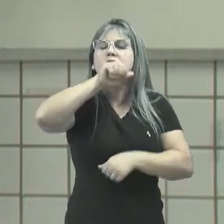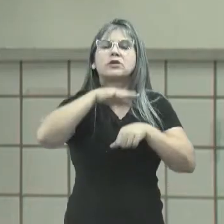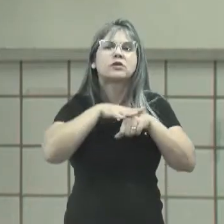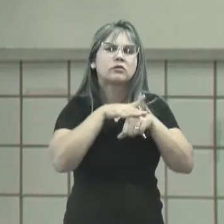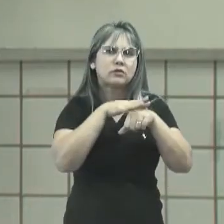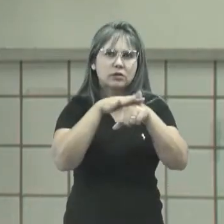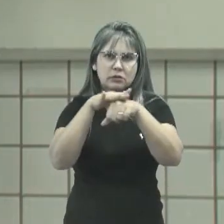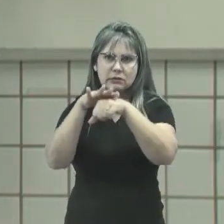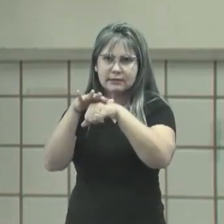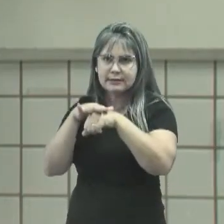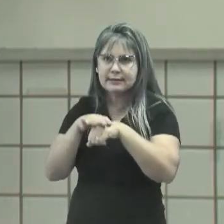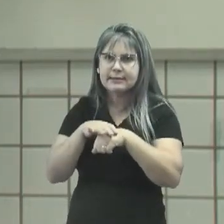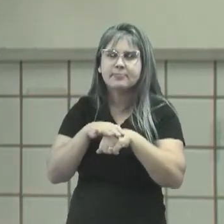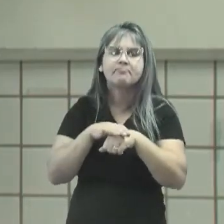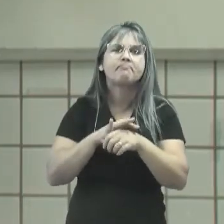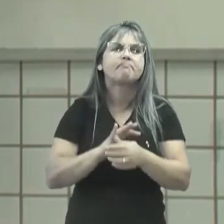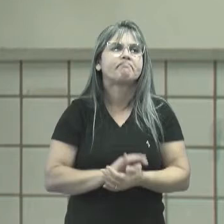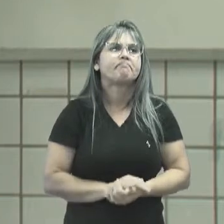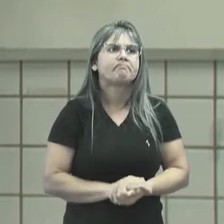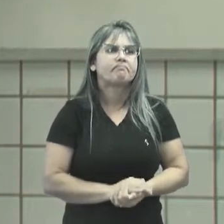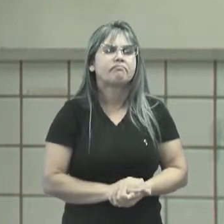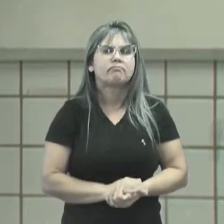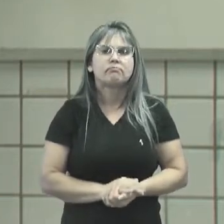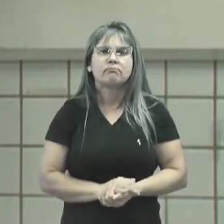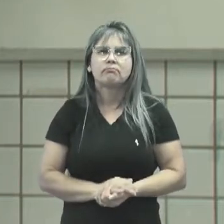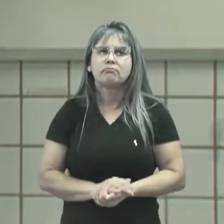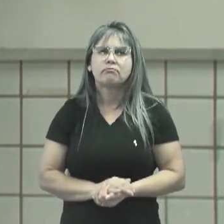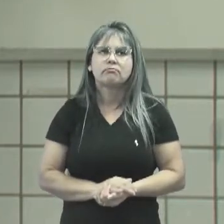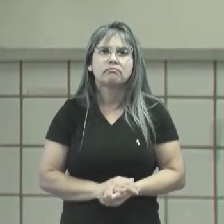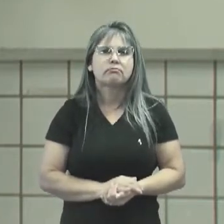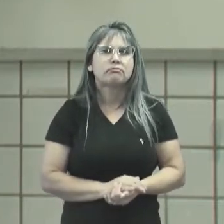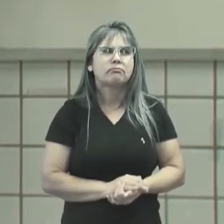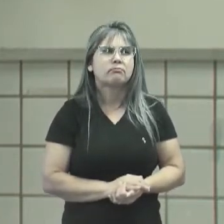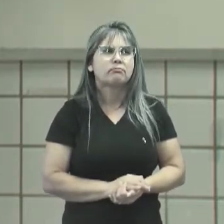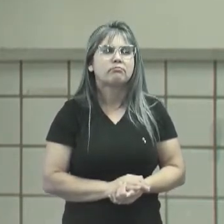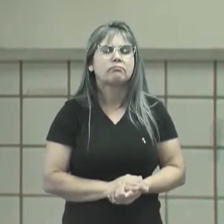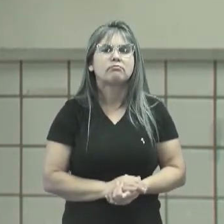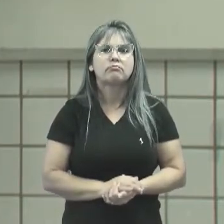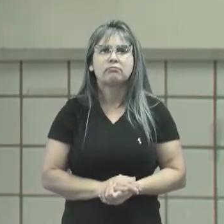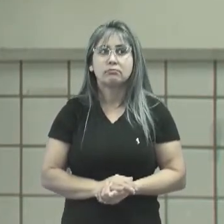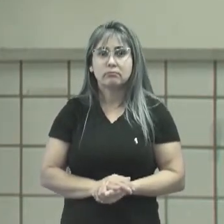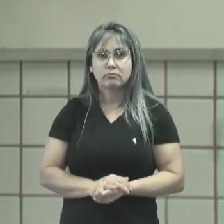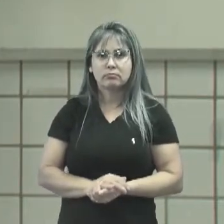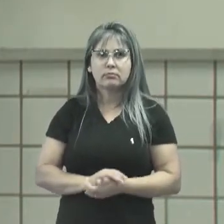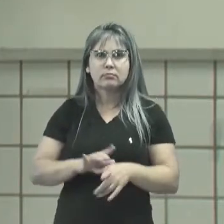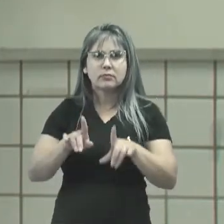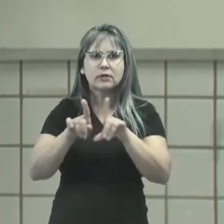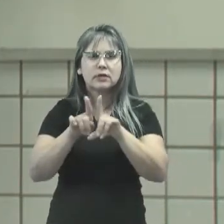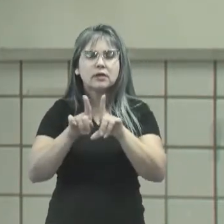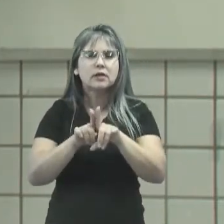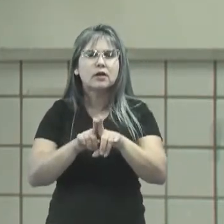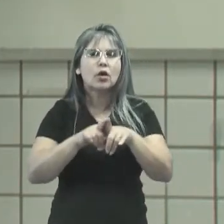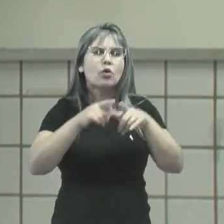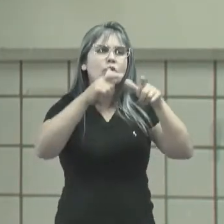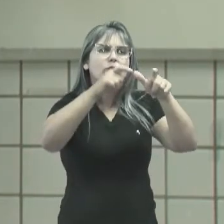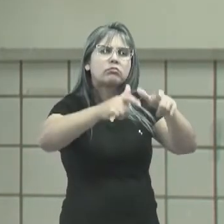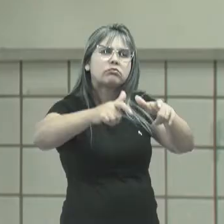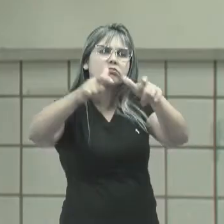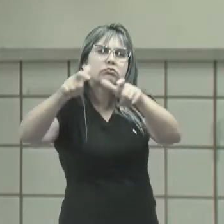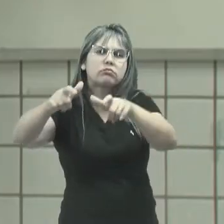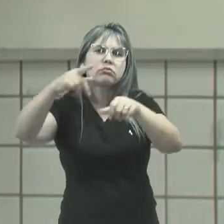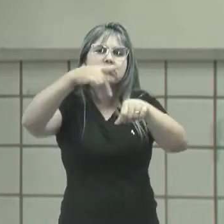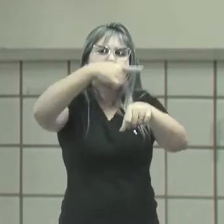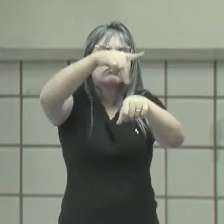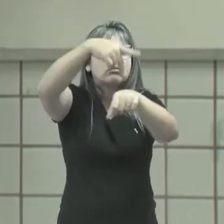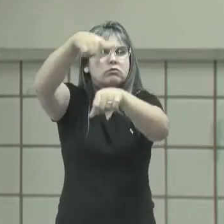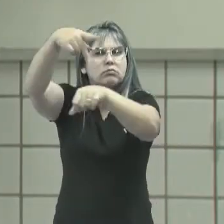ali para poder evitar. Existe o chamado Protocolo de Montreal, onde alguns países que produzem muitas